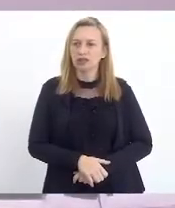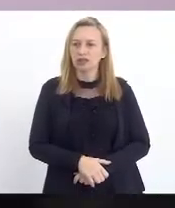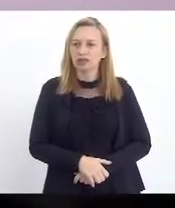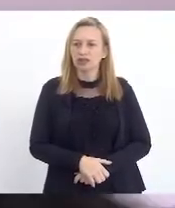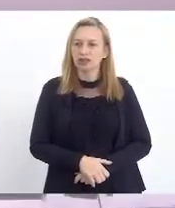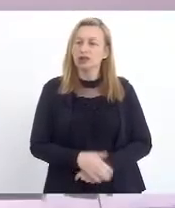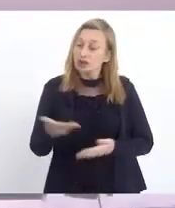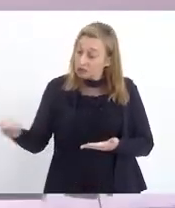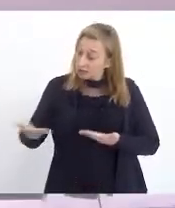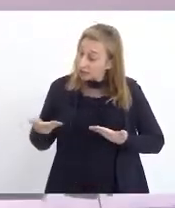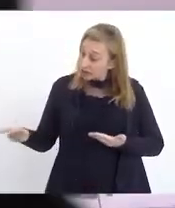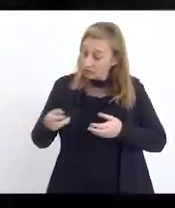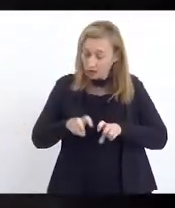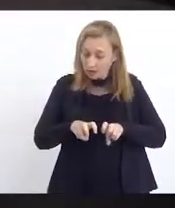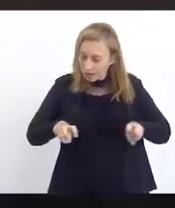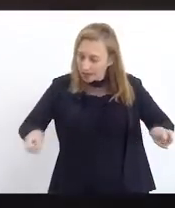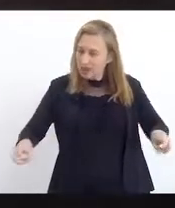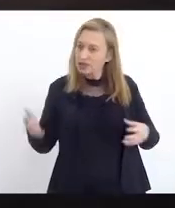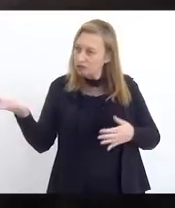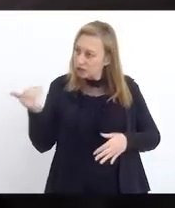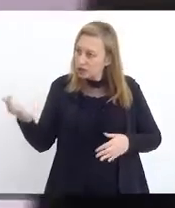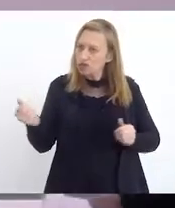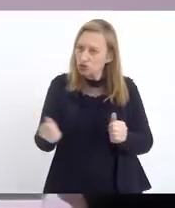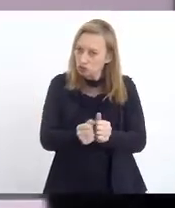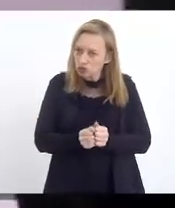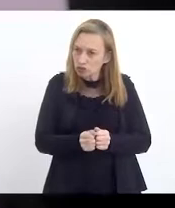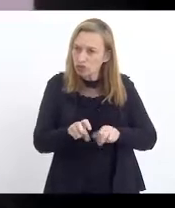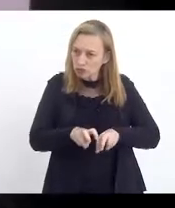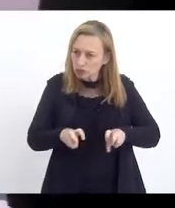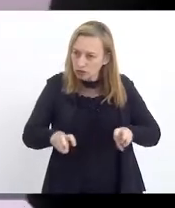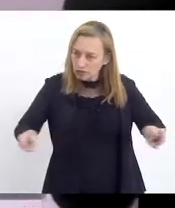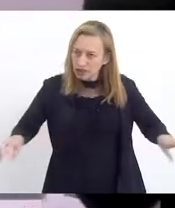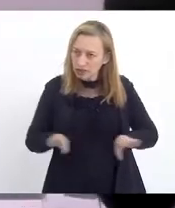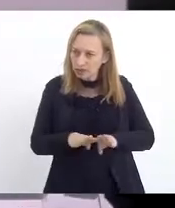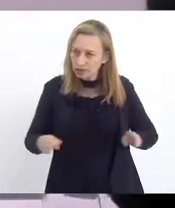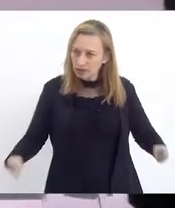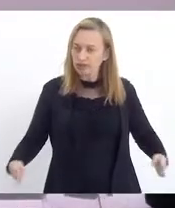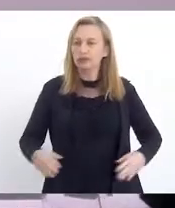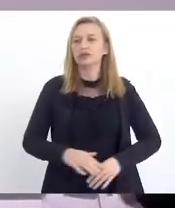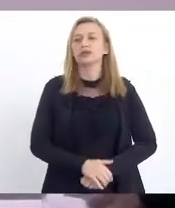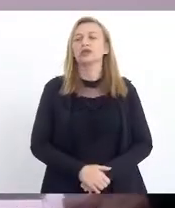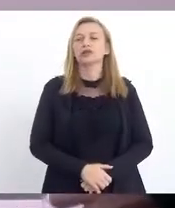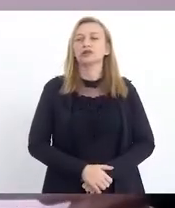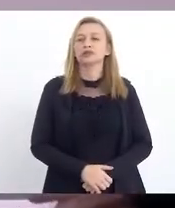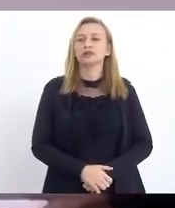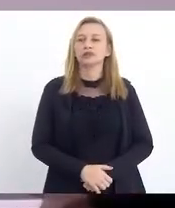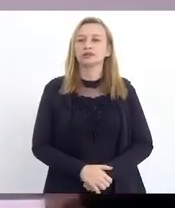Vem para a mesa, por gentileza, vem fazer, compor a mesa, por favor, sim.